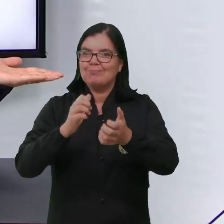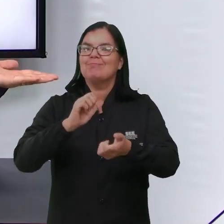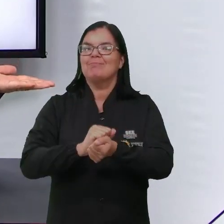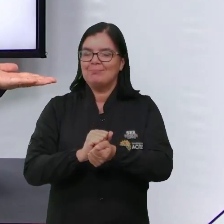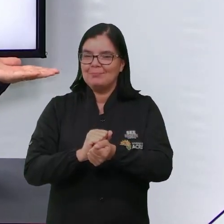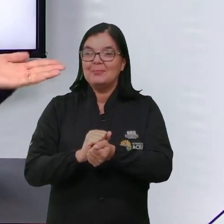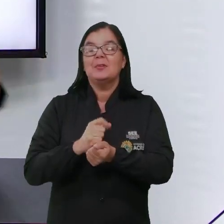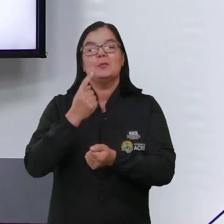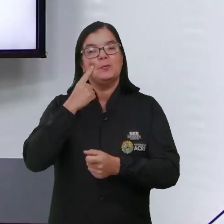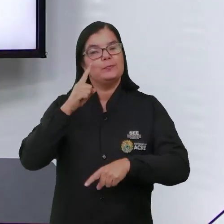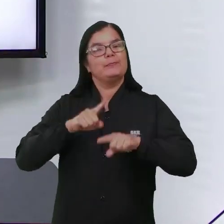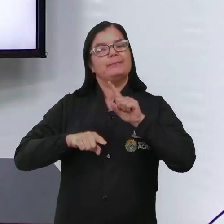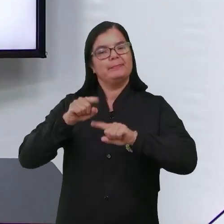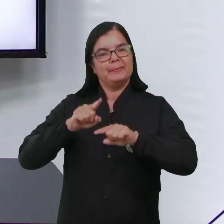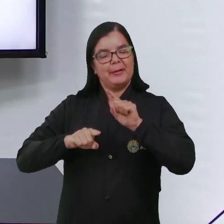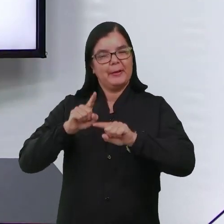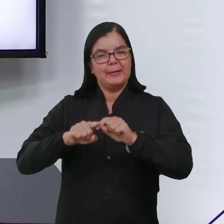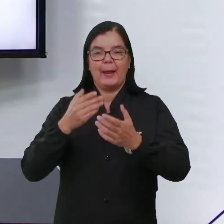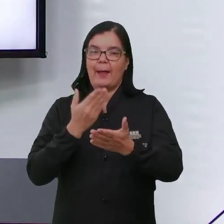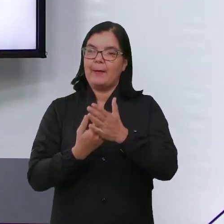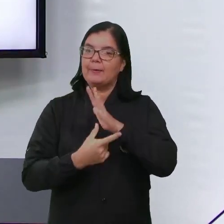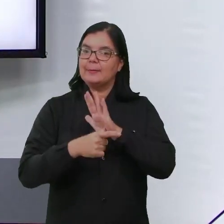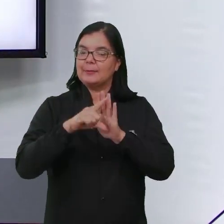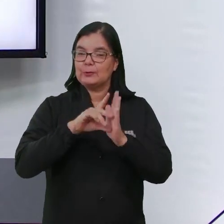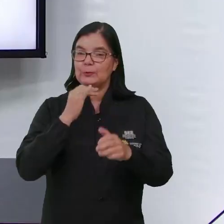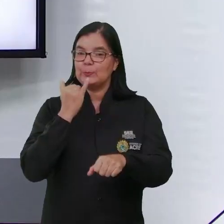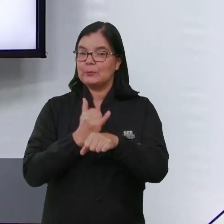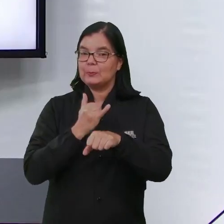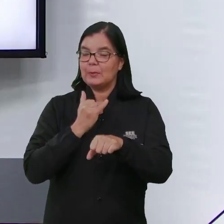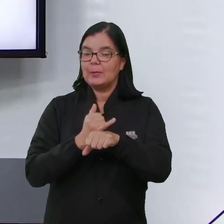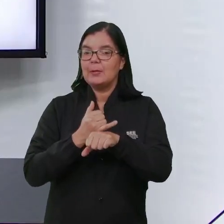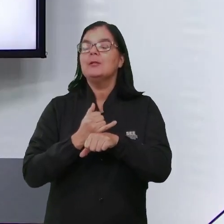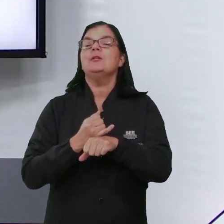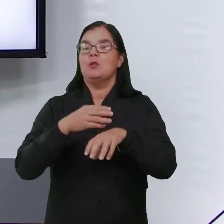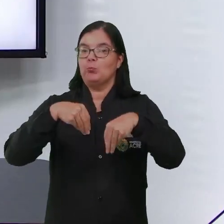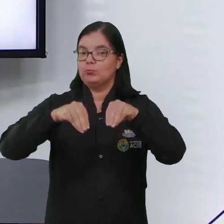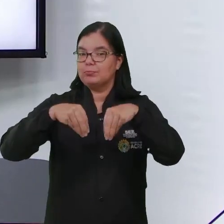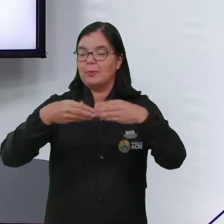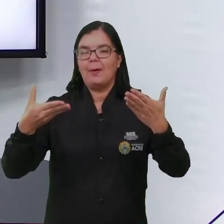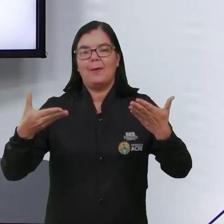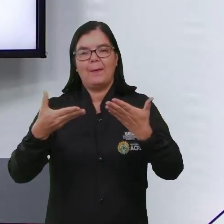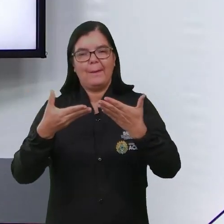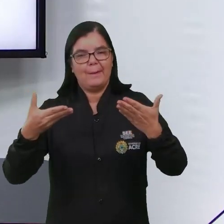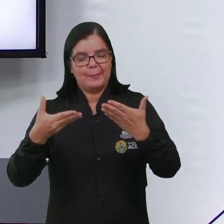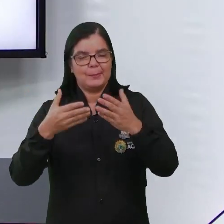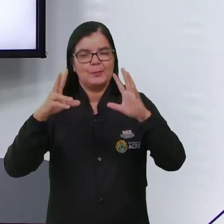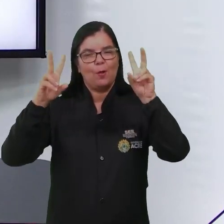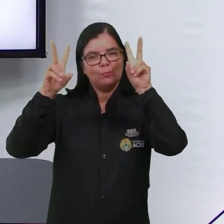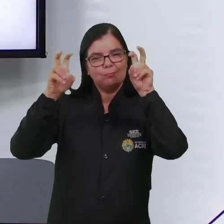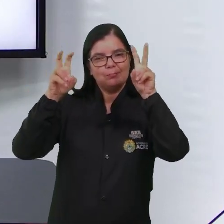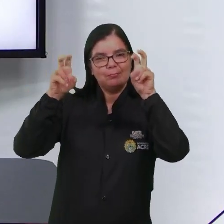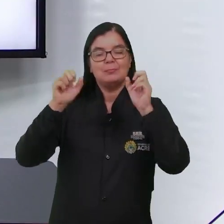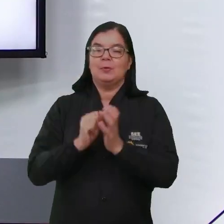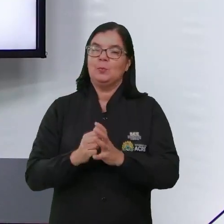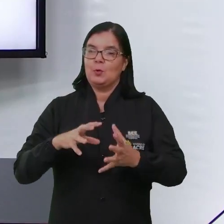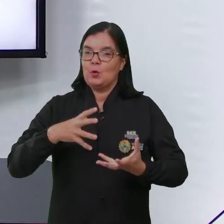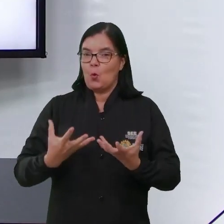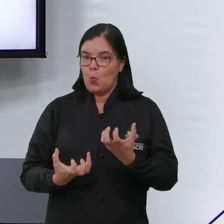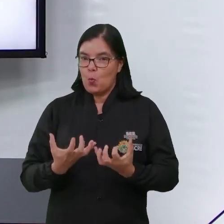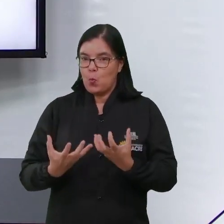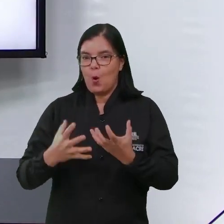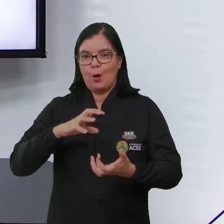a gente estava falando, na última aula falamos sobre os metais e os polímeros e hoje o nosso tema vai ser os